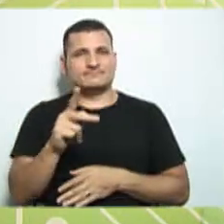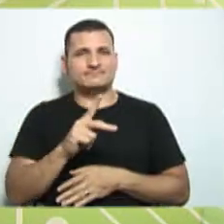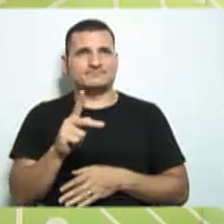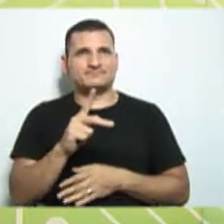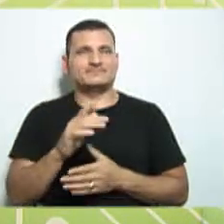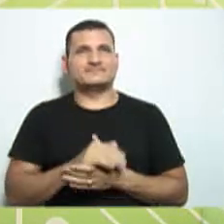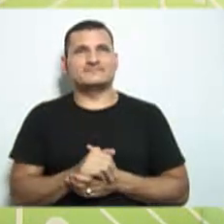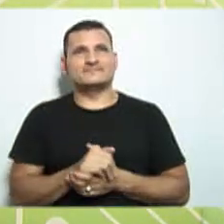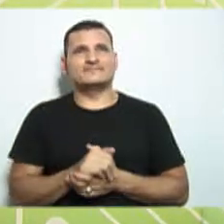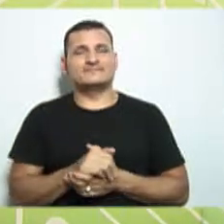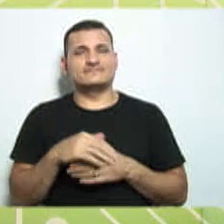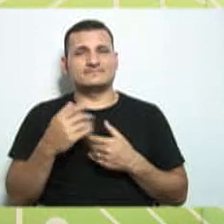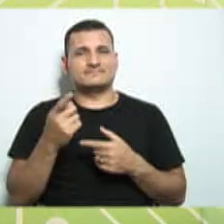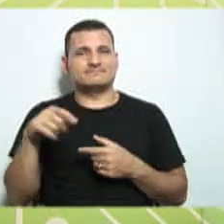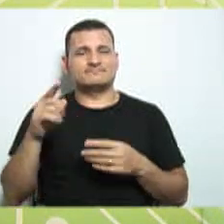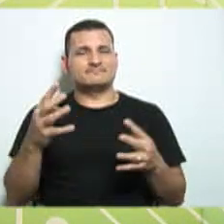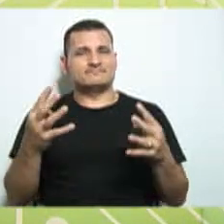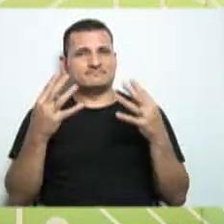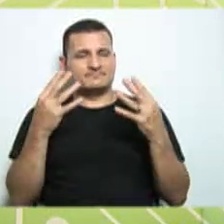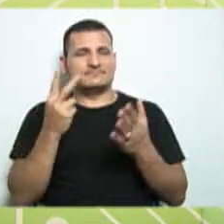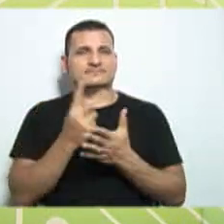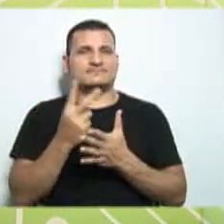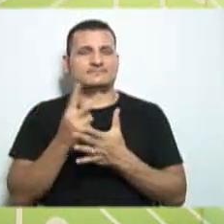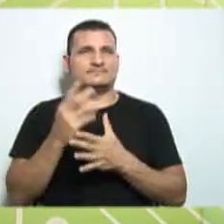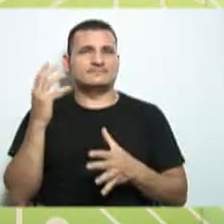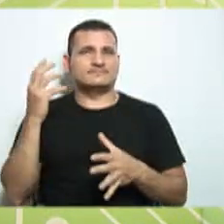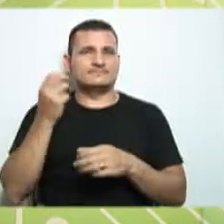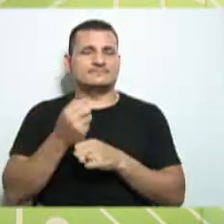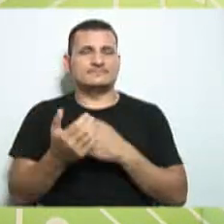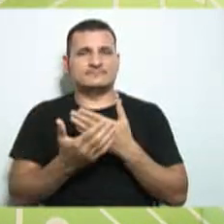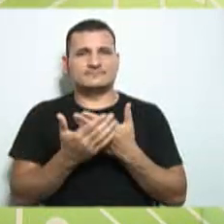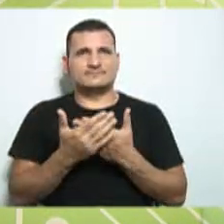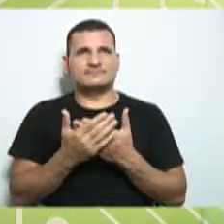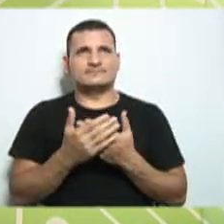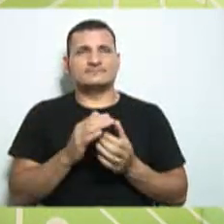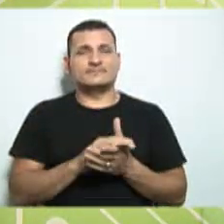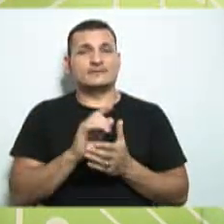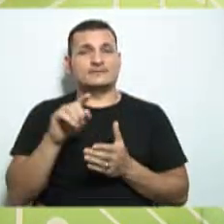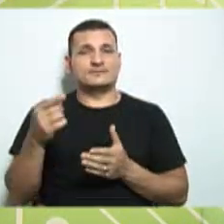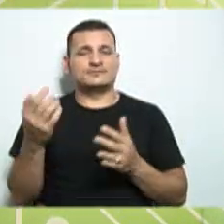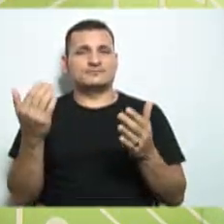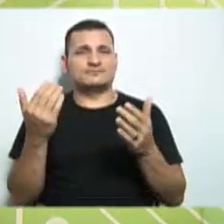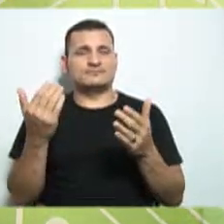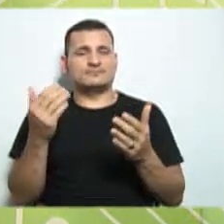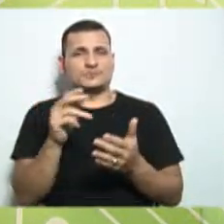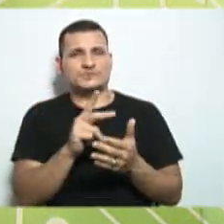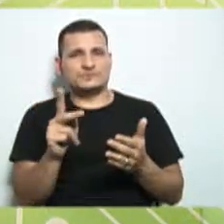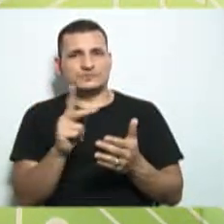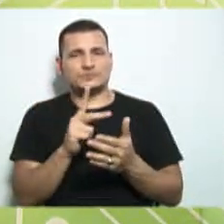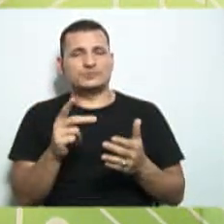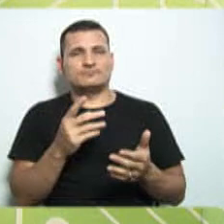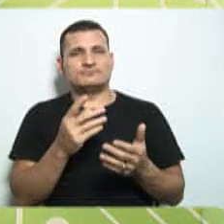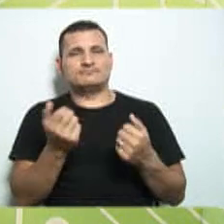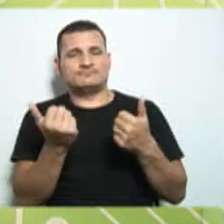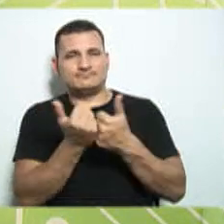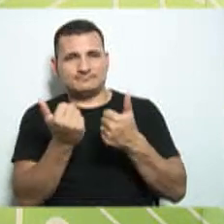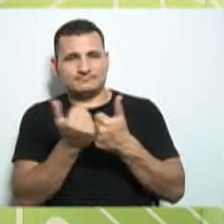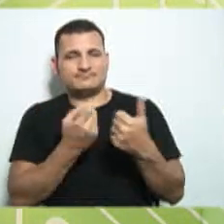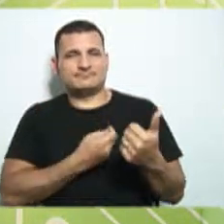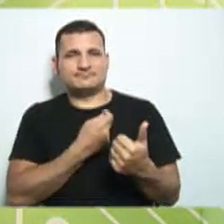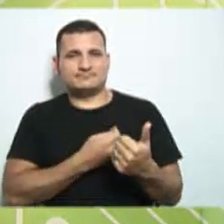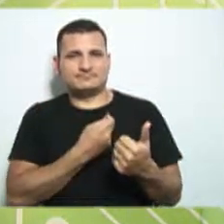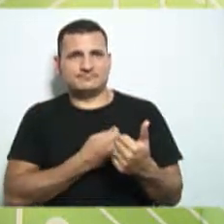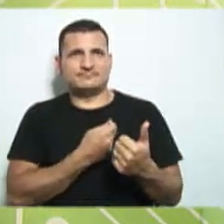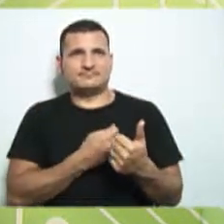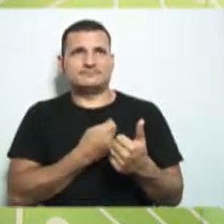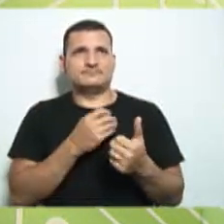aí o pessoal sempre ligado na nossa aula, nessa revisão. Daqui a pouco o professor presencial, né, que está aí acompanhando essa aula com os alunos, que